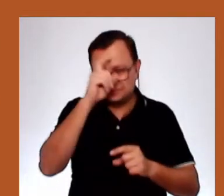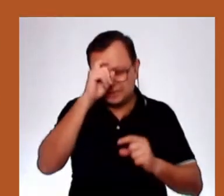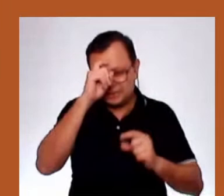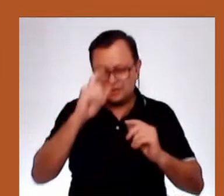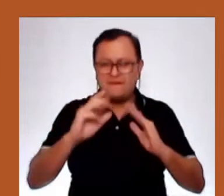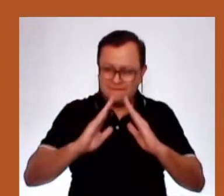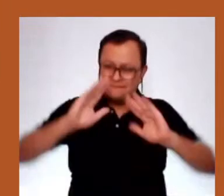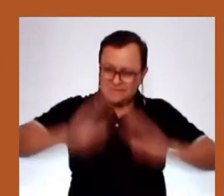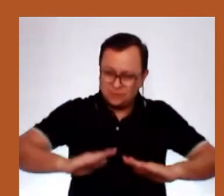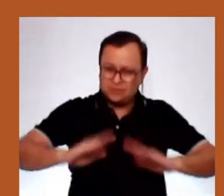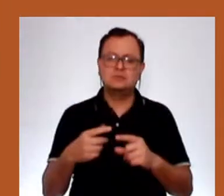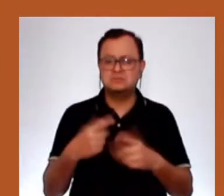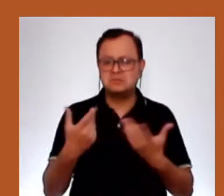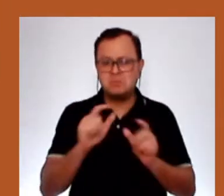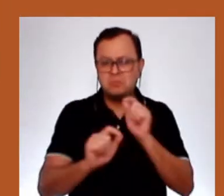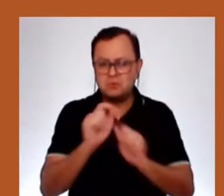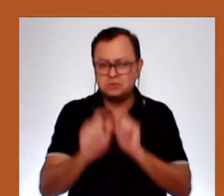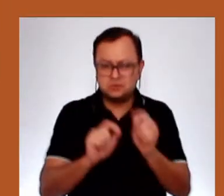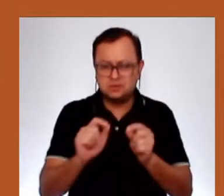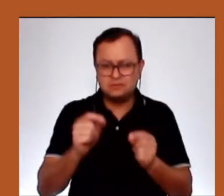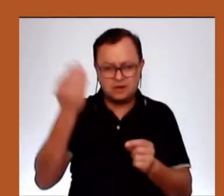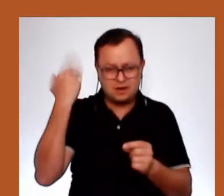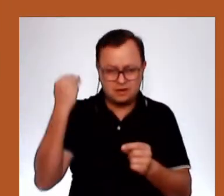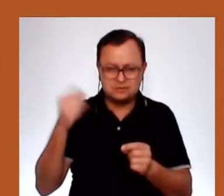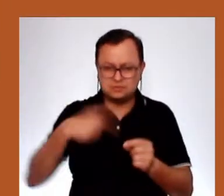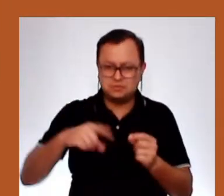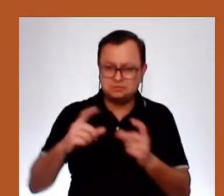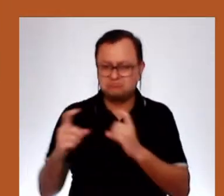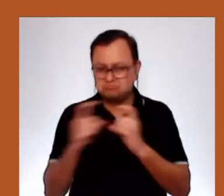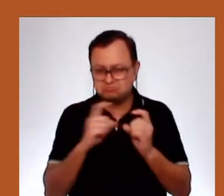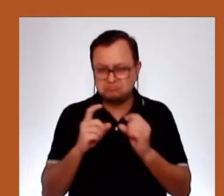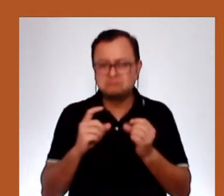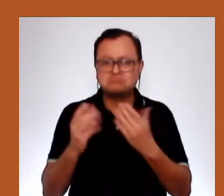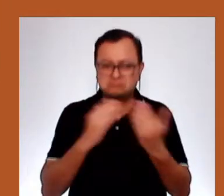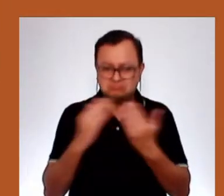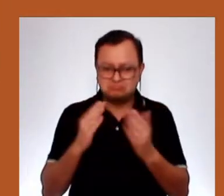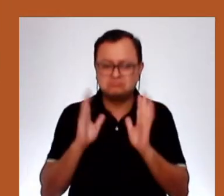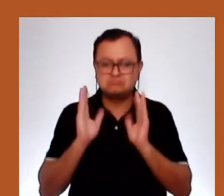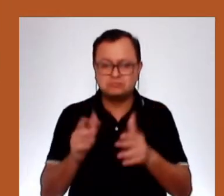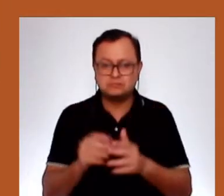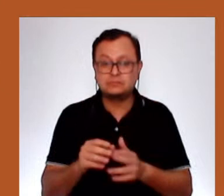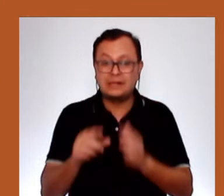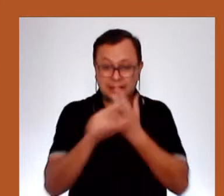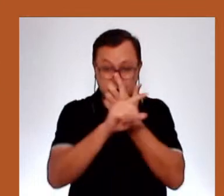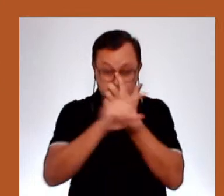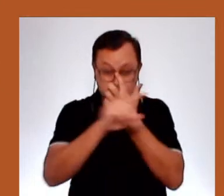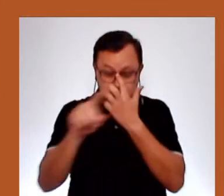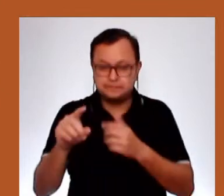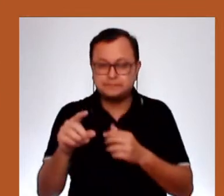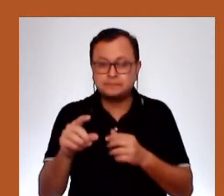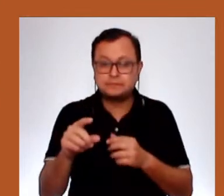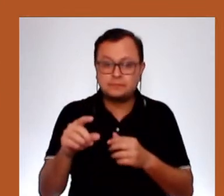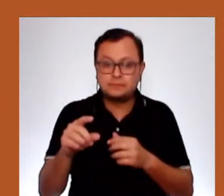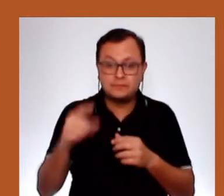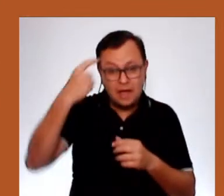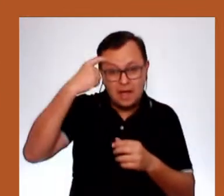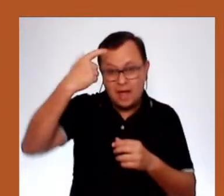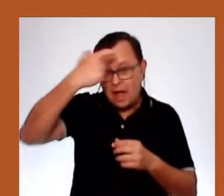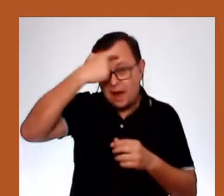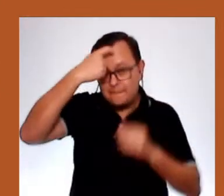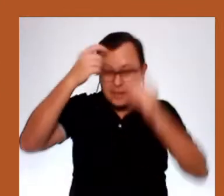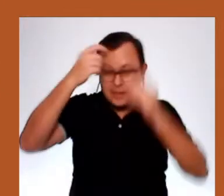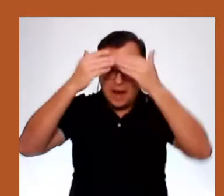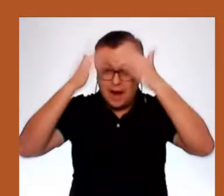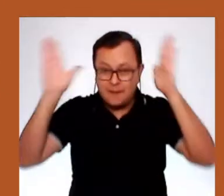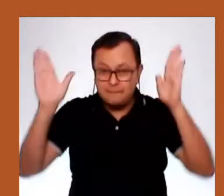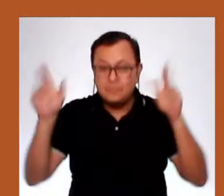gente estava tendo antes, né? O que estava por trás é uma mente aberta a isso e um gestor